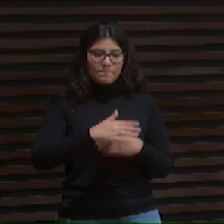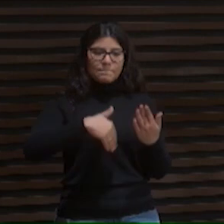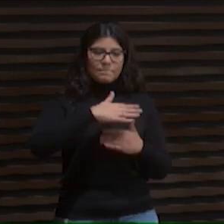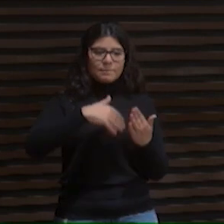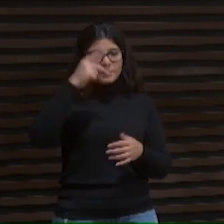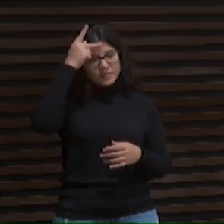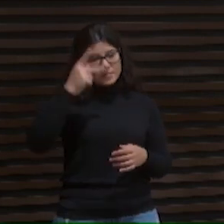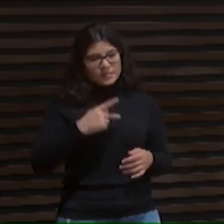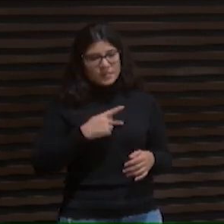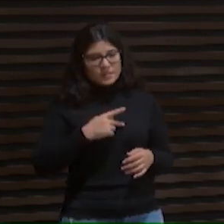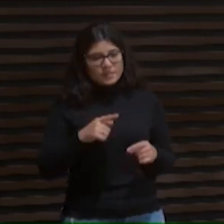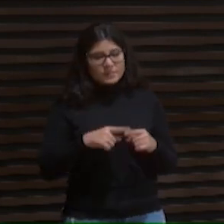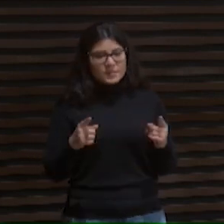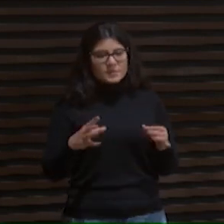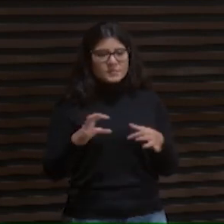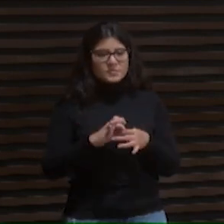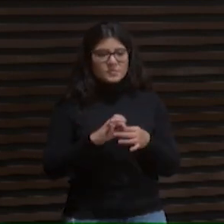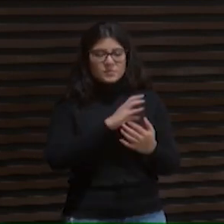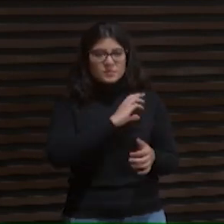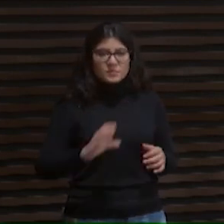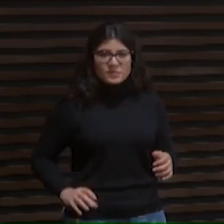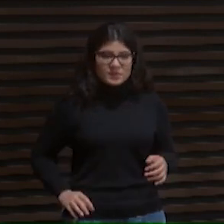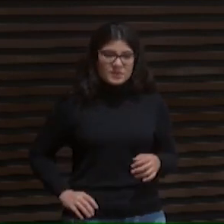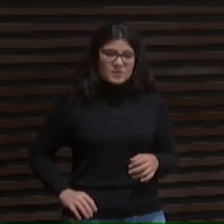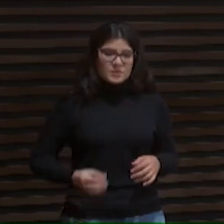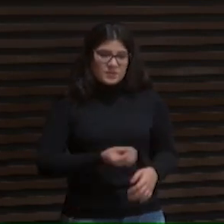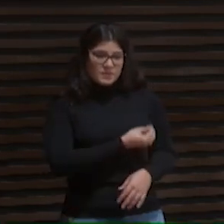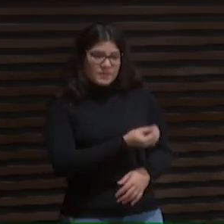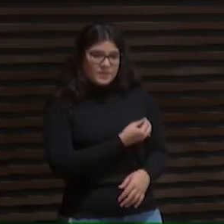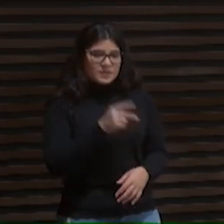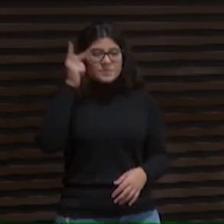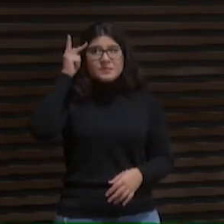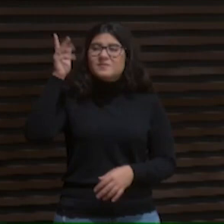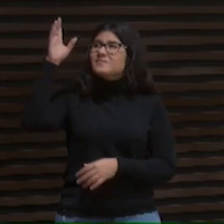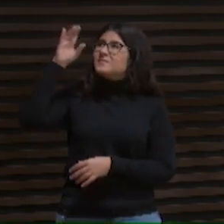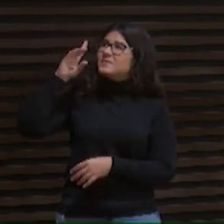a nossa vida é voltada a Deus